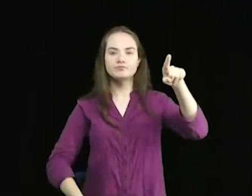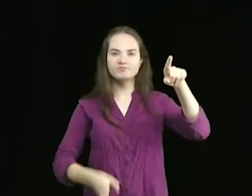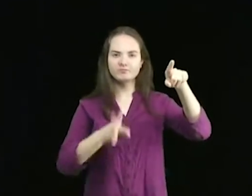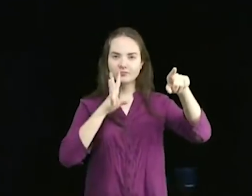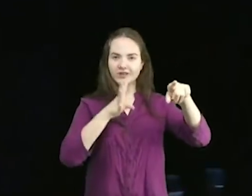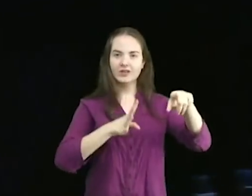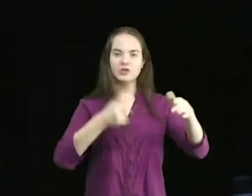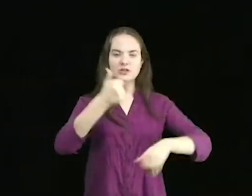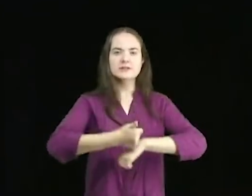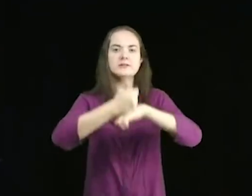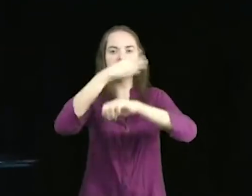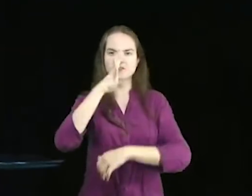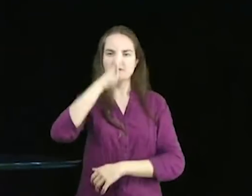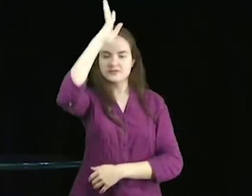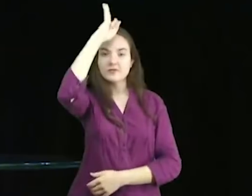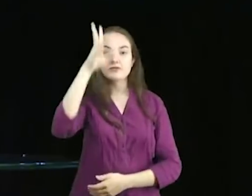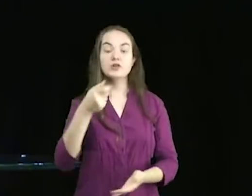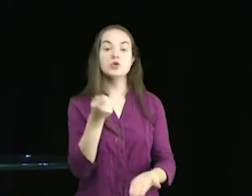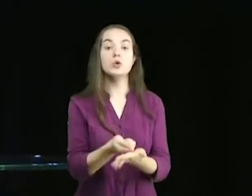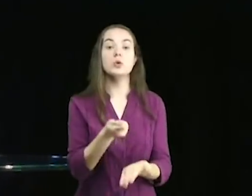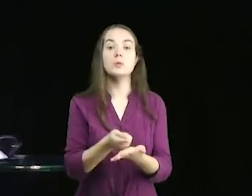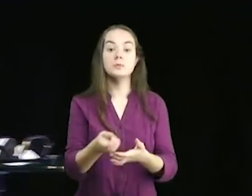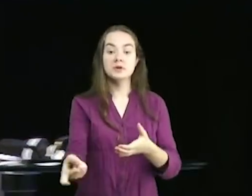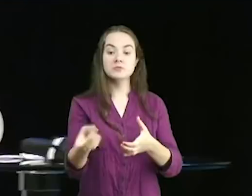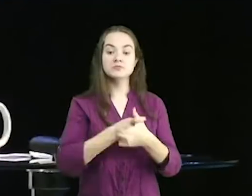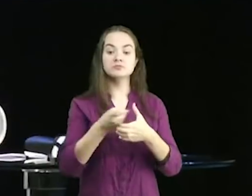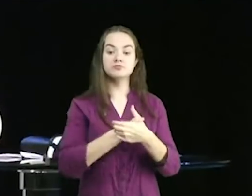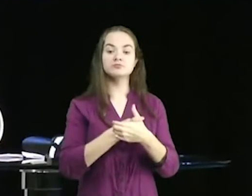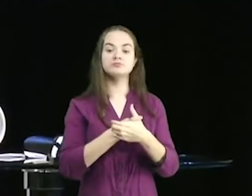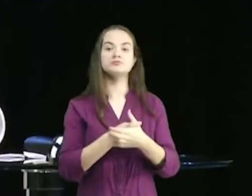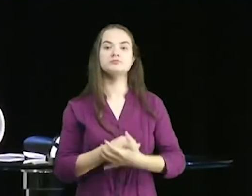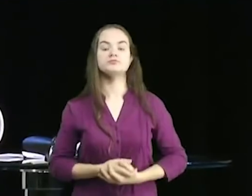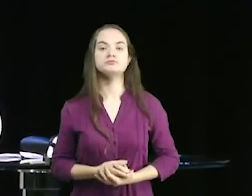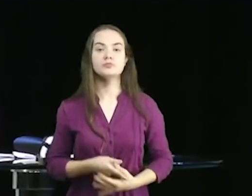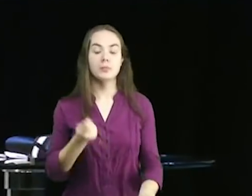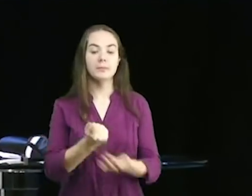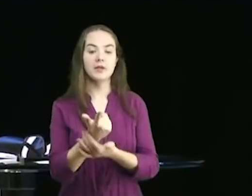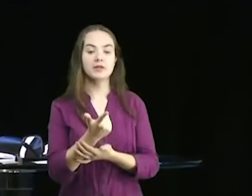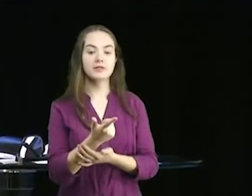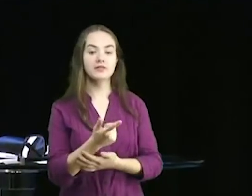vieram cobrar o imposto do templo. E ele pergunta: eles já são